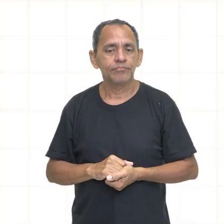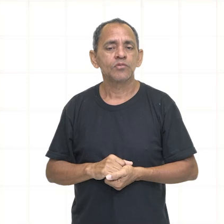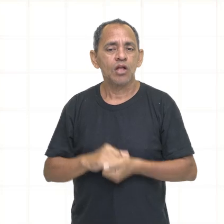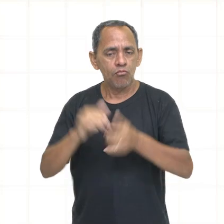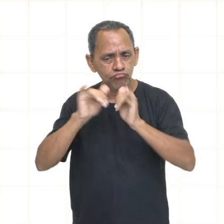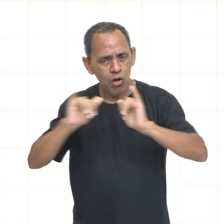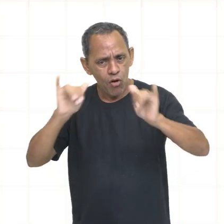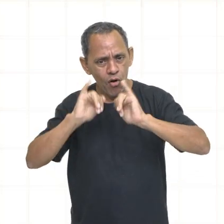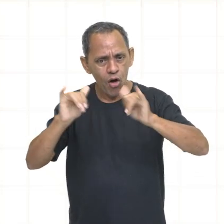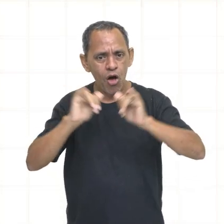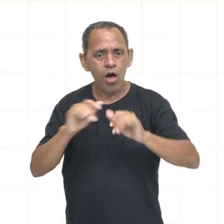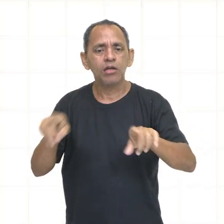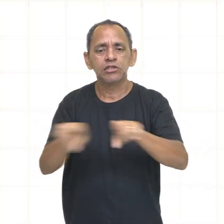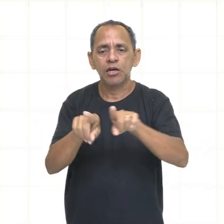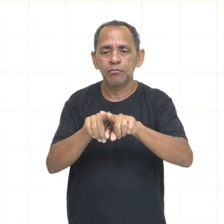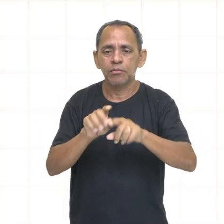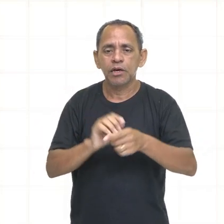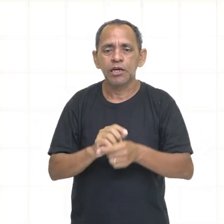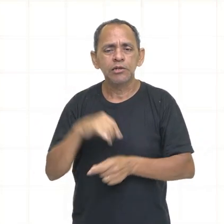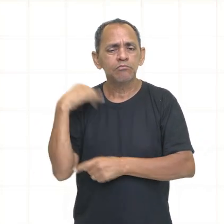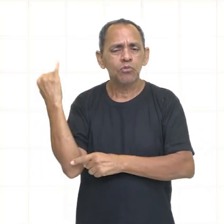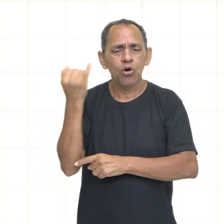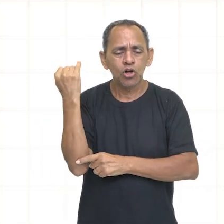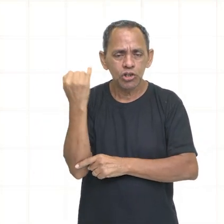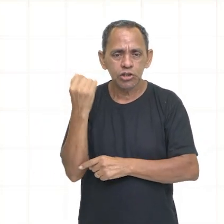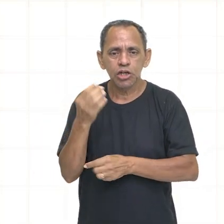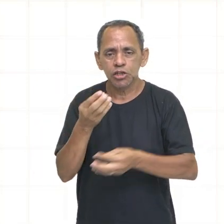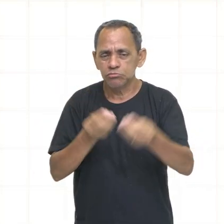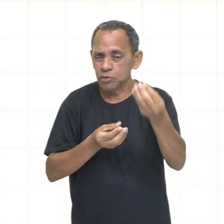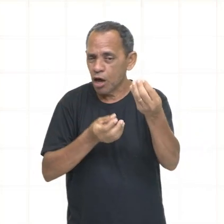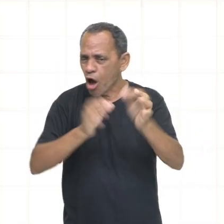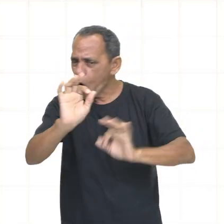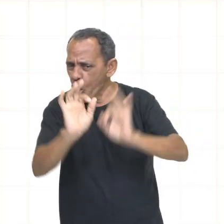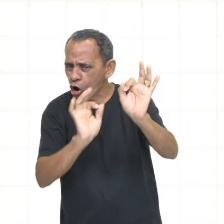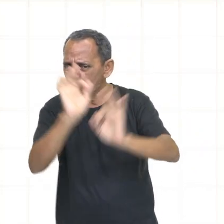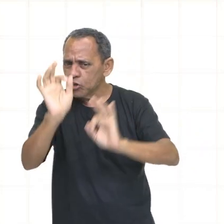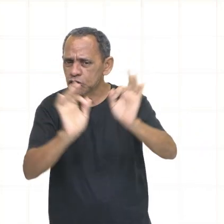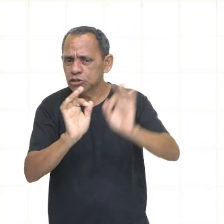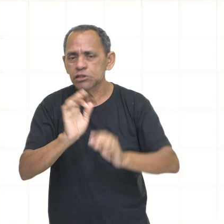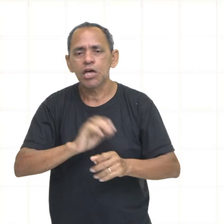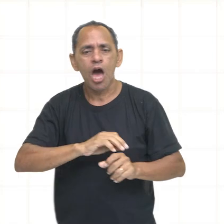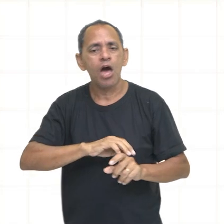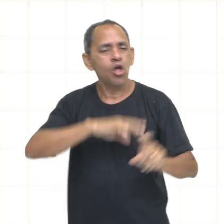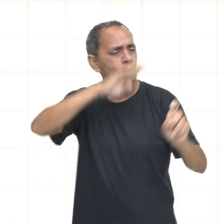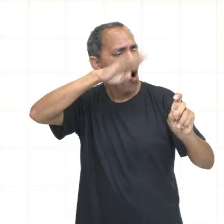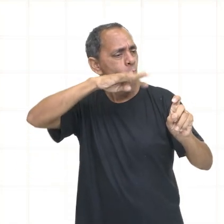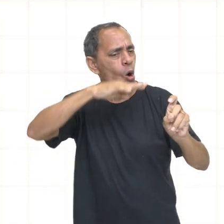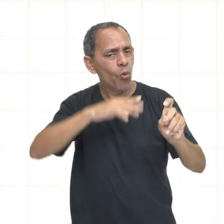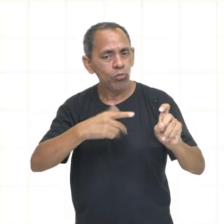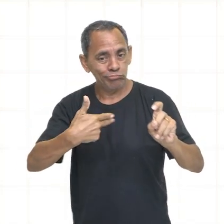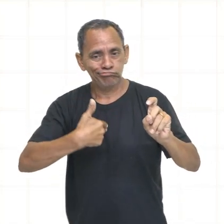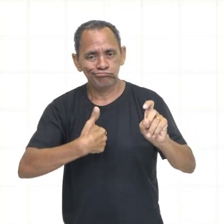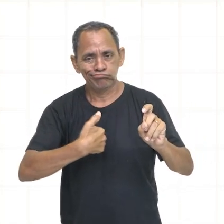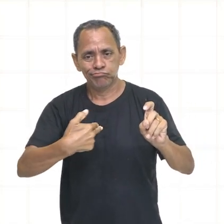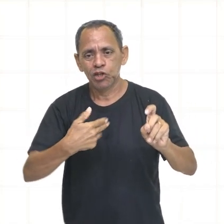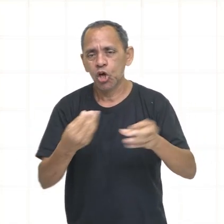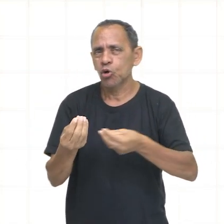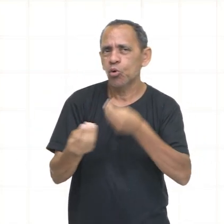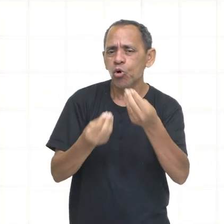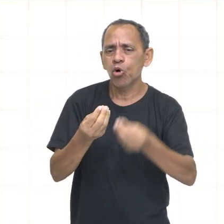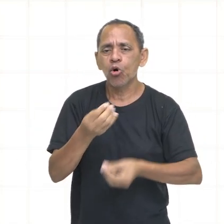Imprensa e Propaganda, fundamental para construir o mito do Getúlio Vargas como o pai